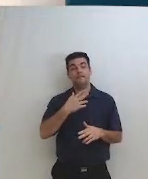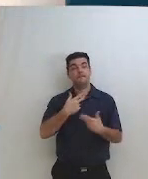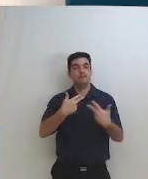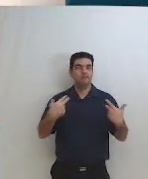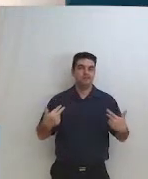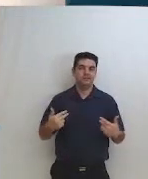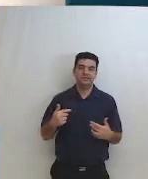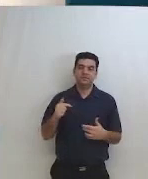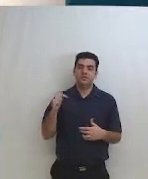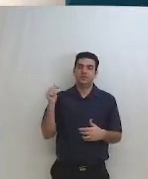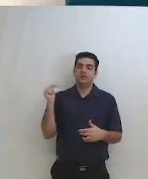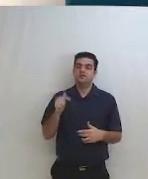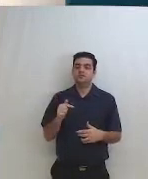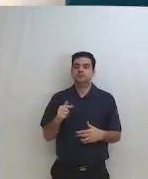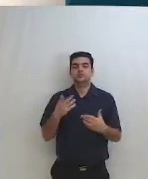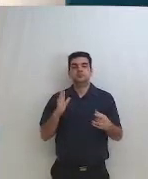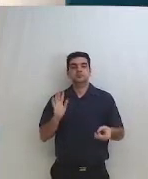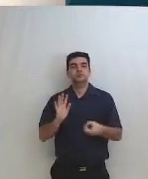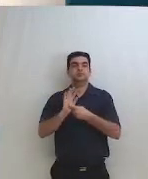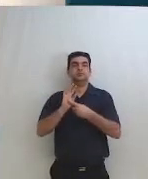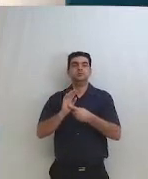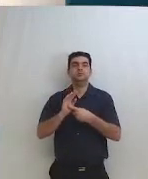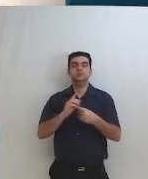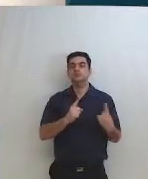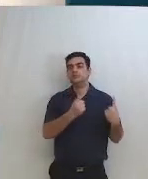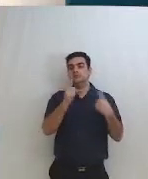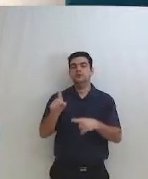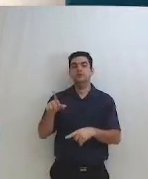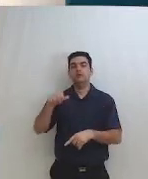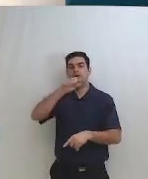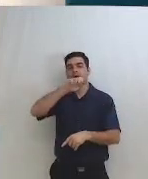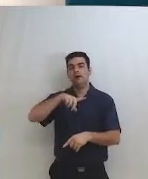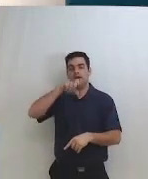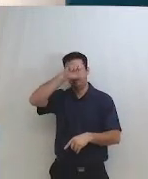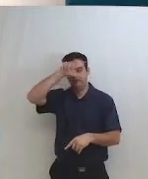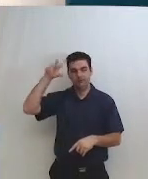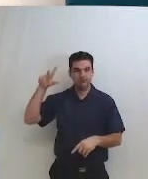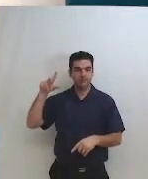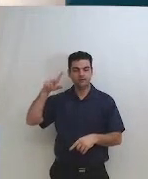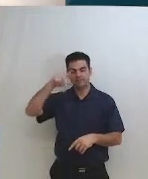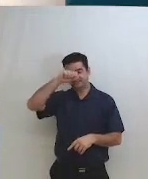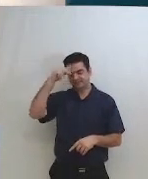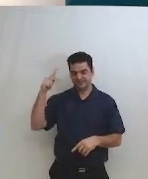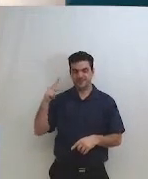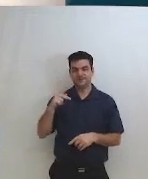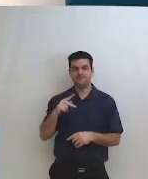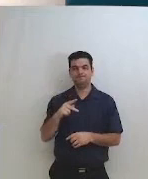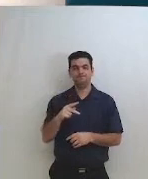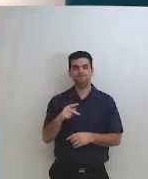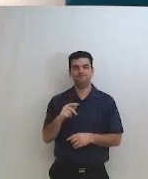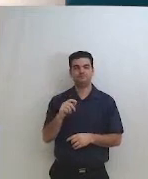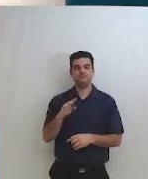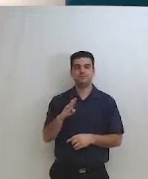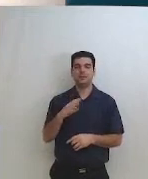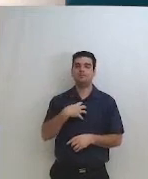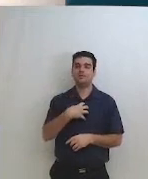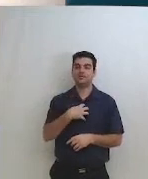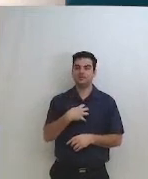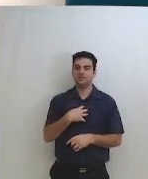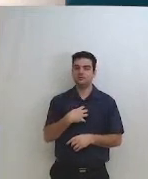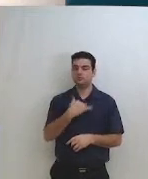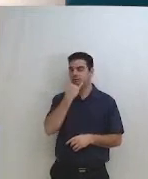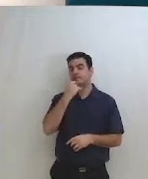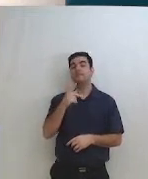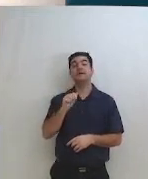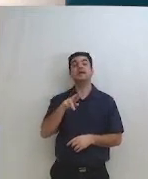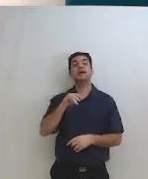é a denúncia contra o ex-prefeito de Bahia, na Paraíba. Essa é uma matéria claramente de prova do ponto de